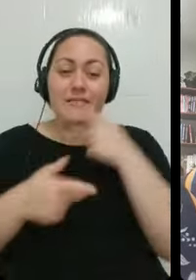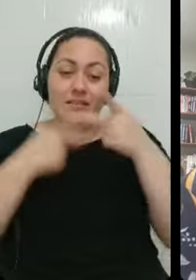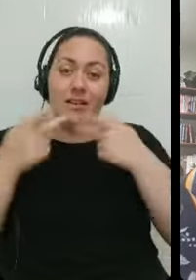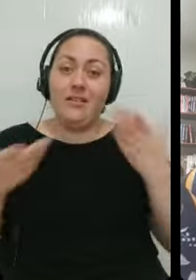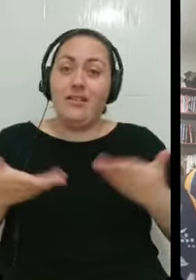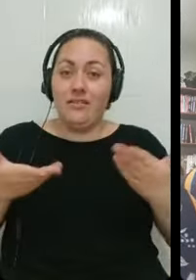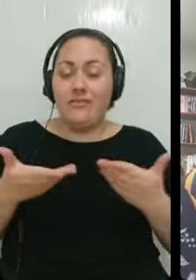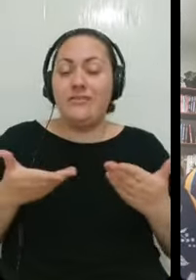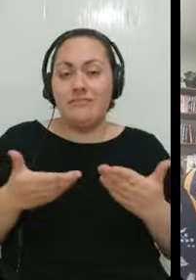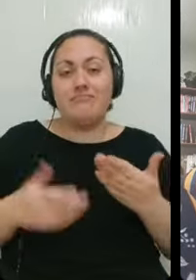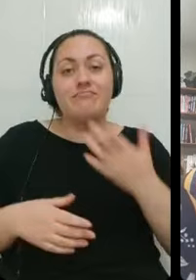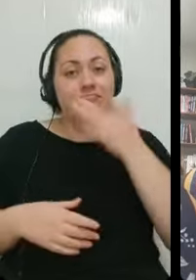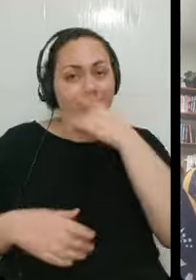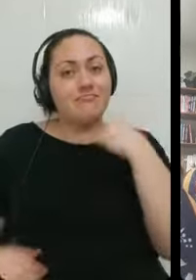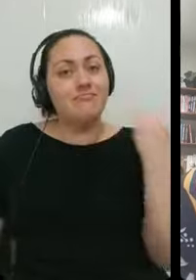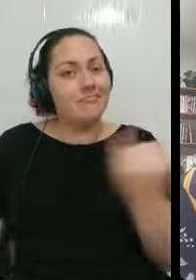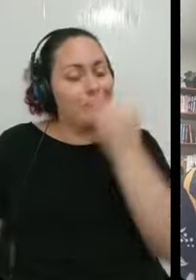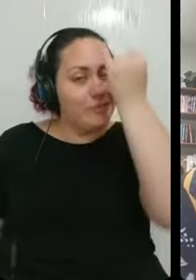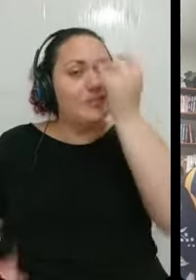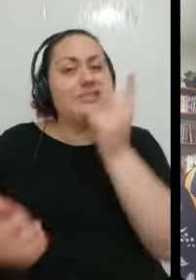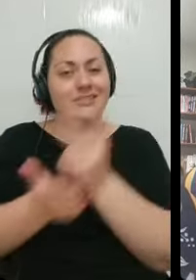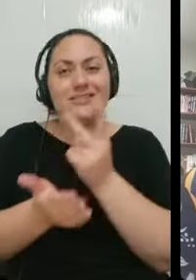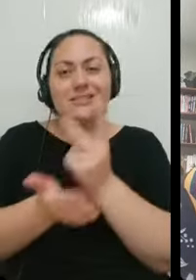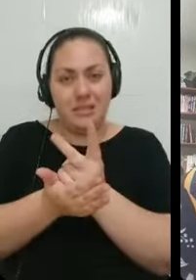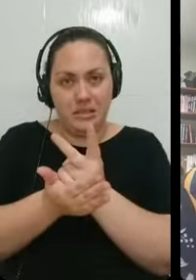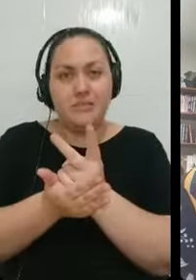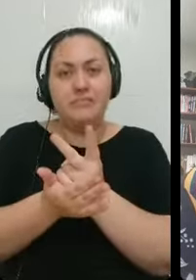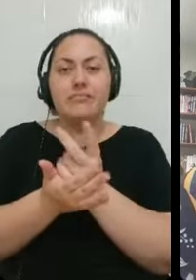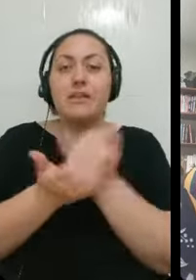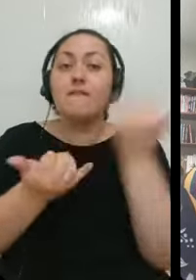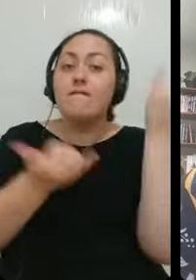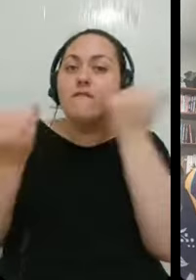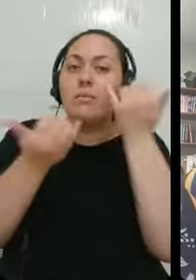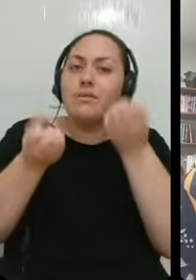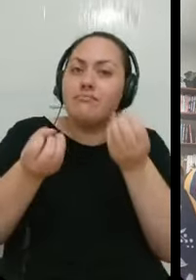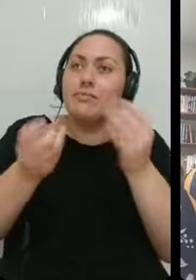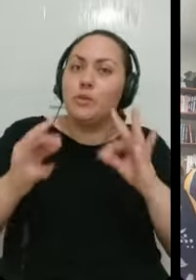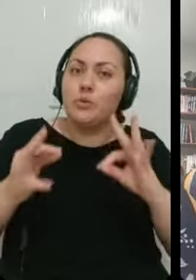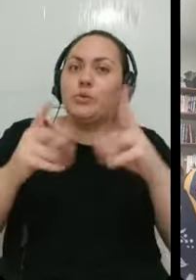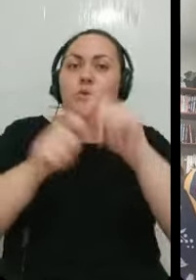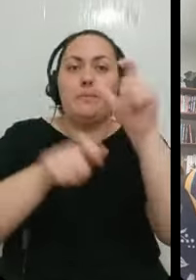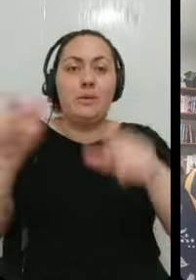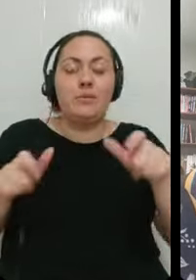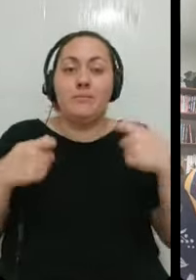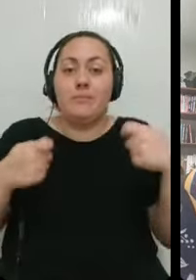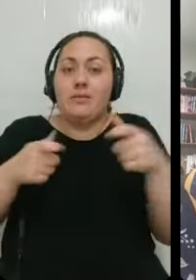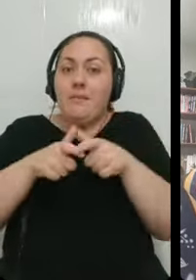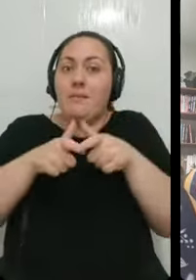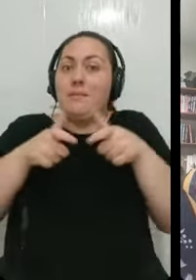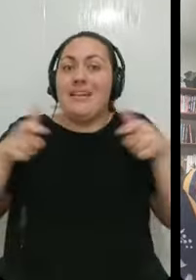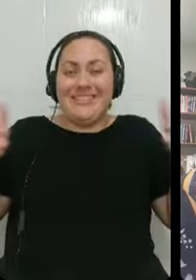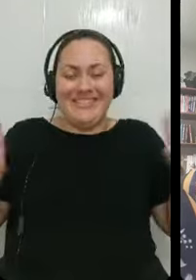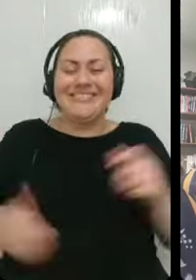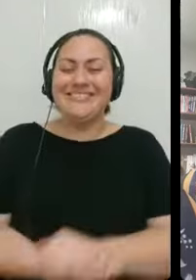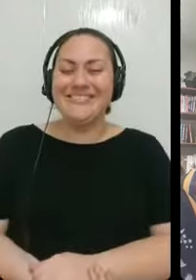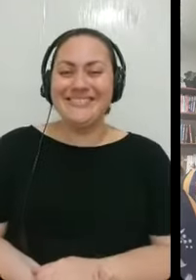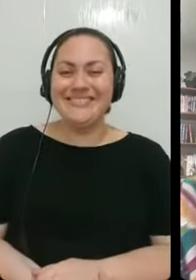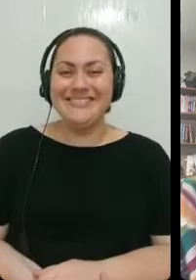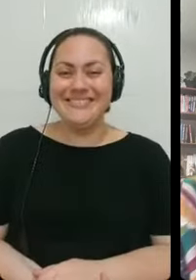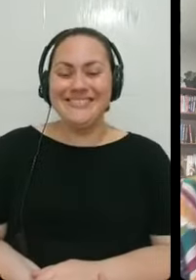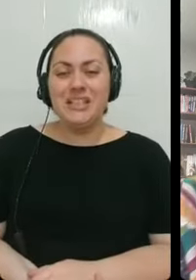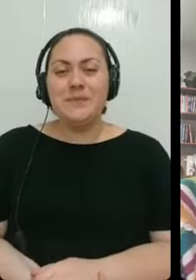que é sempre muito importante a gente levar informação para todos Sim. e cada vez mais longe, né? E